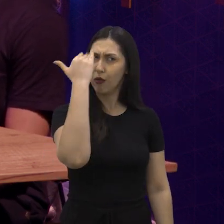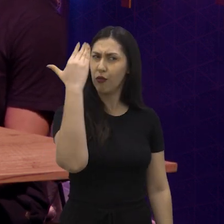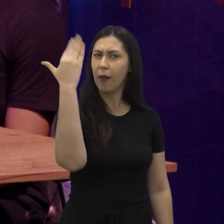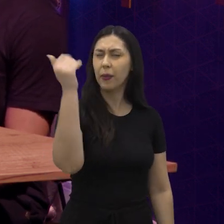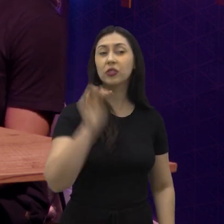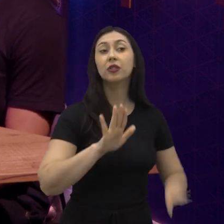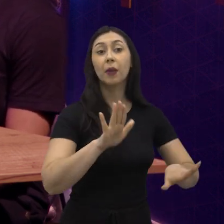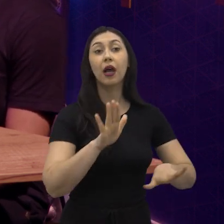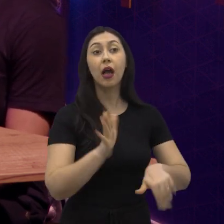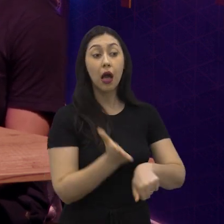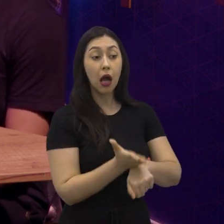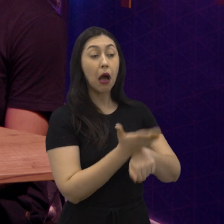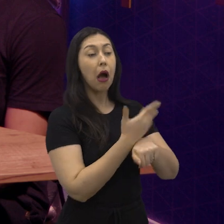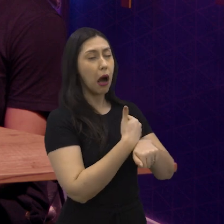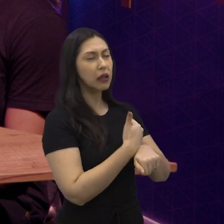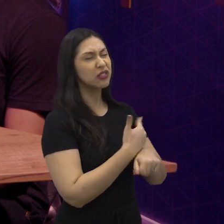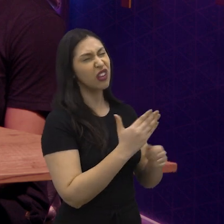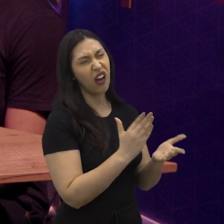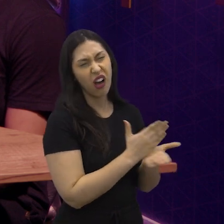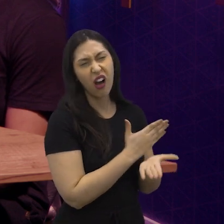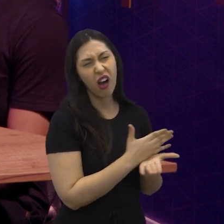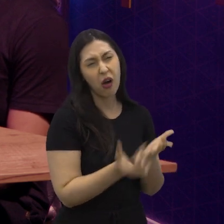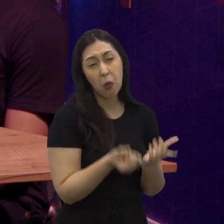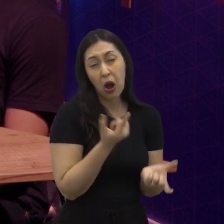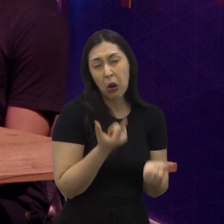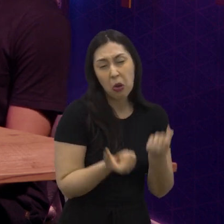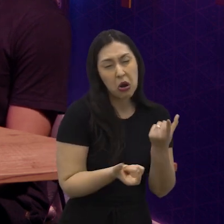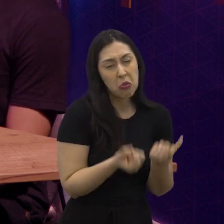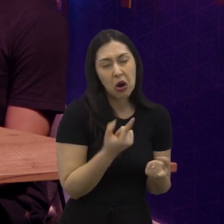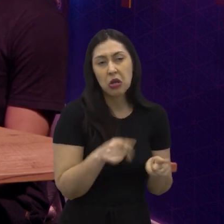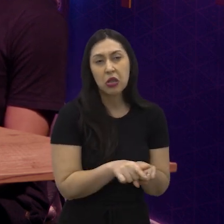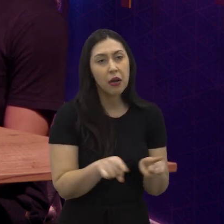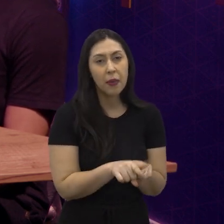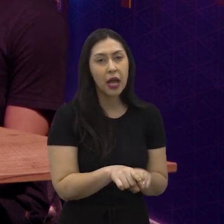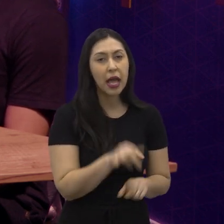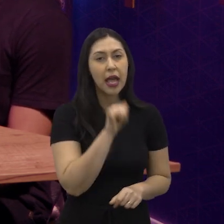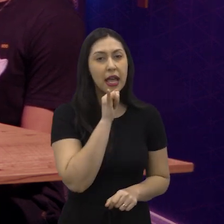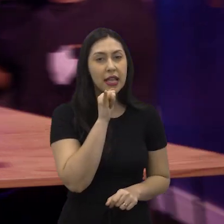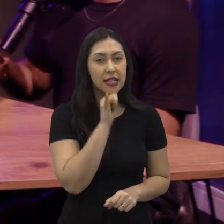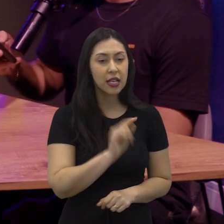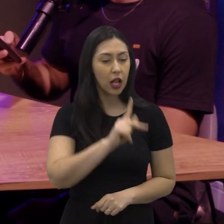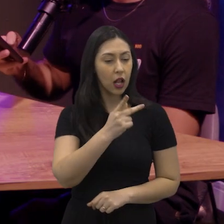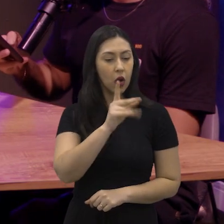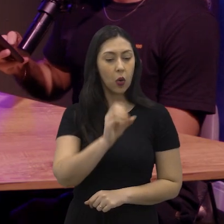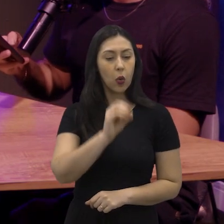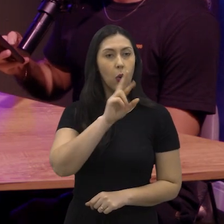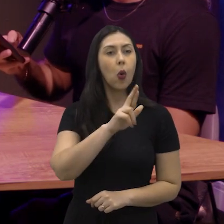Um pouquinho antes disso, a gente vai ter alguns outros nomes também, como o Horace,